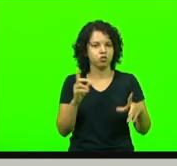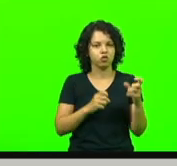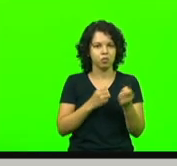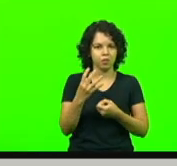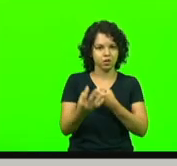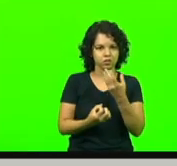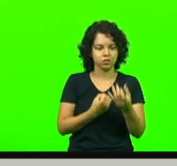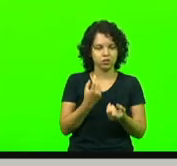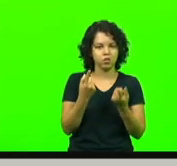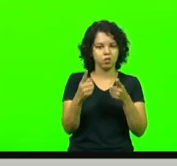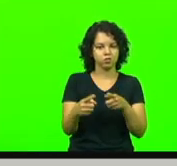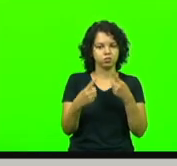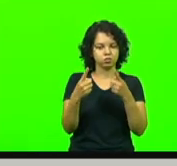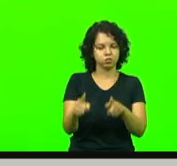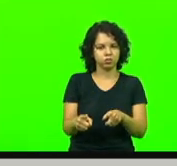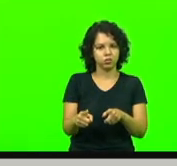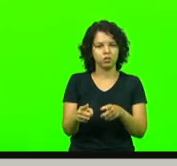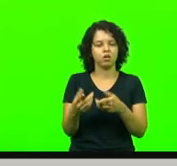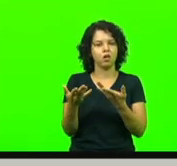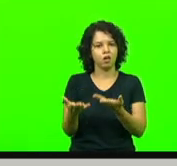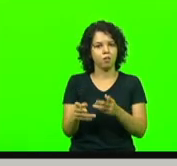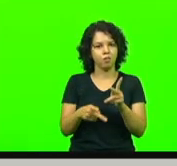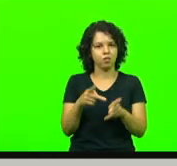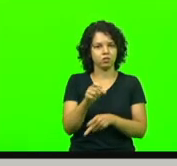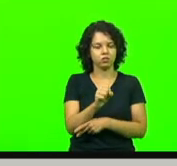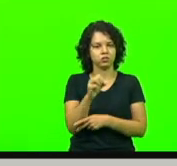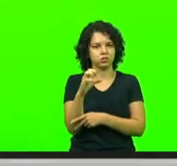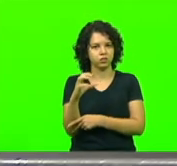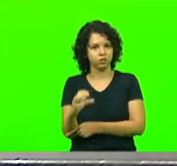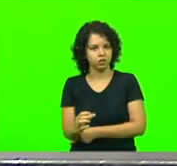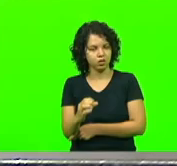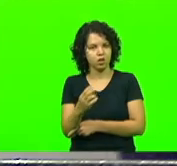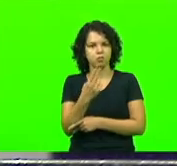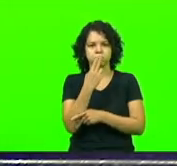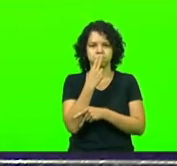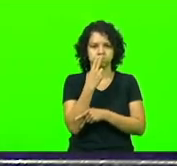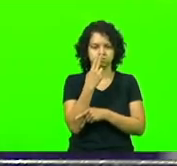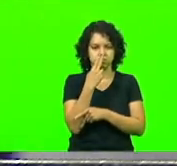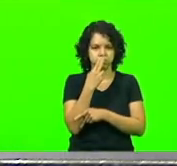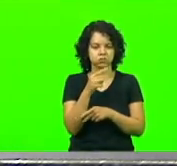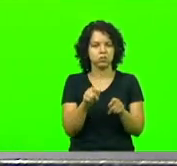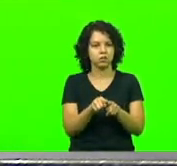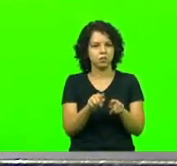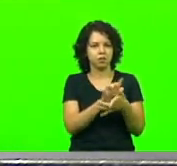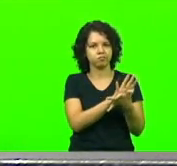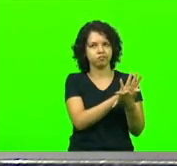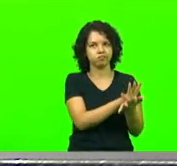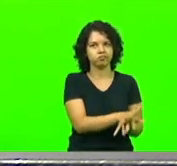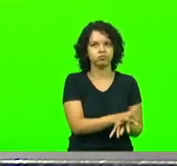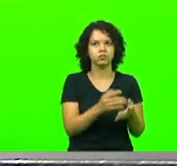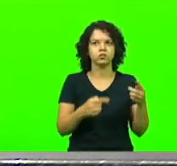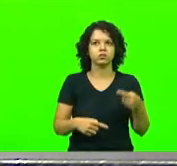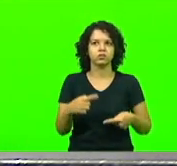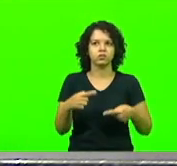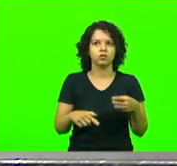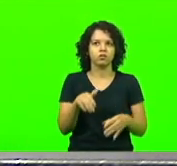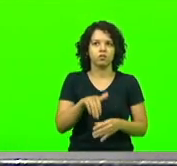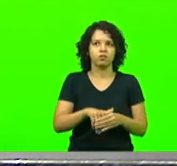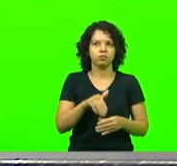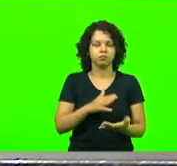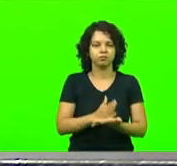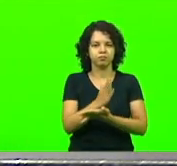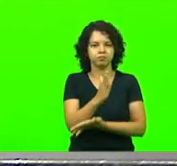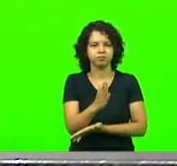associa os catarinenses ao nazismo e racismo. Em discussão, em votação,